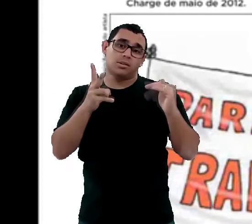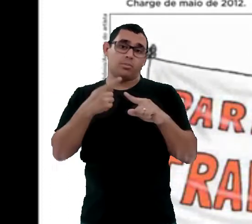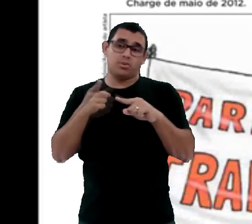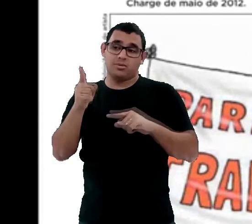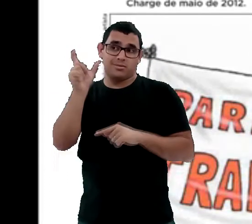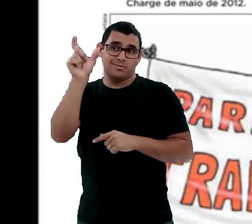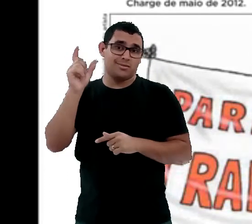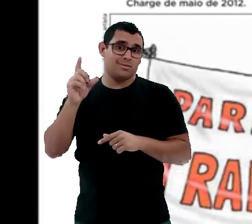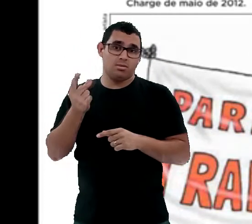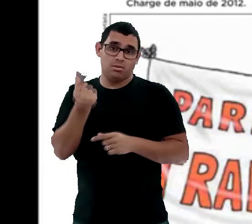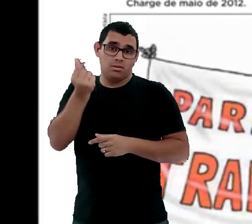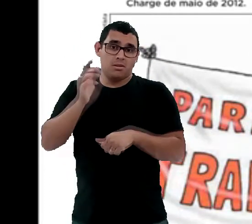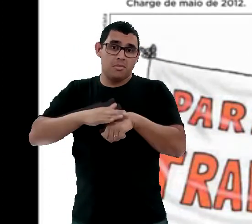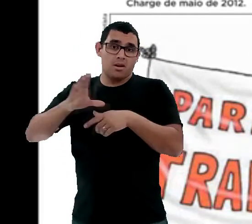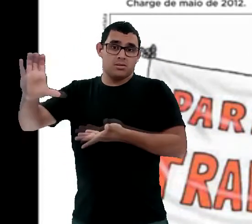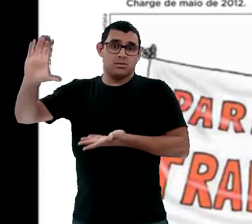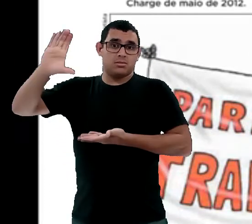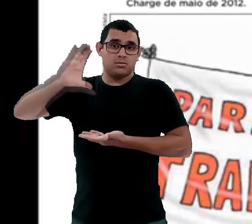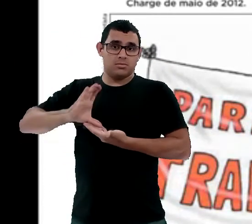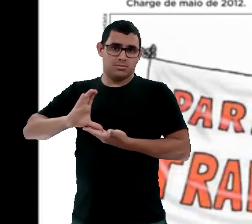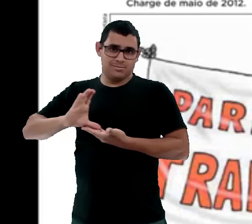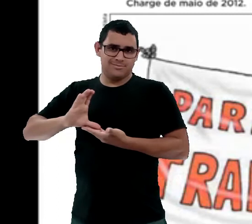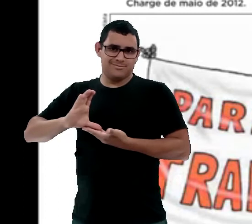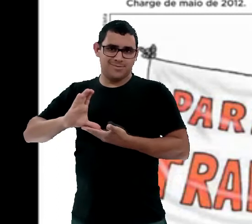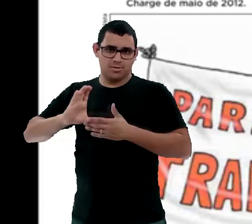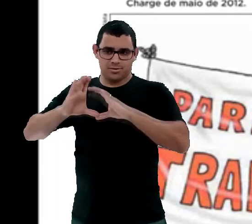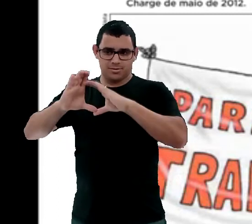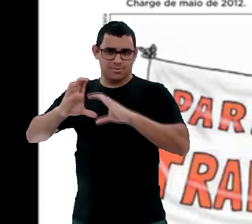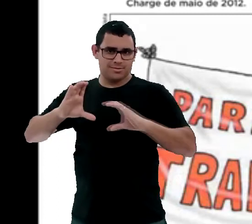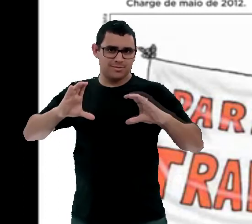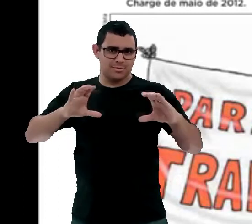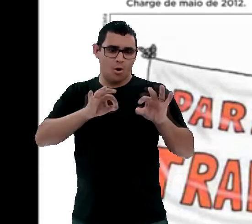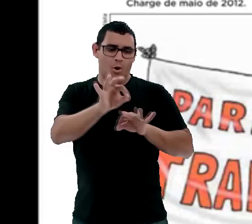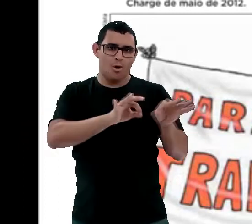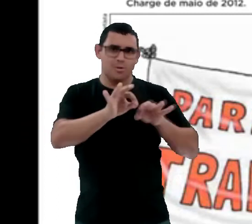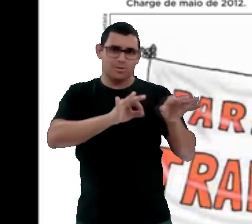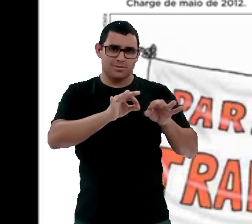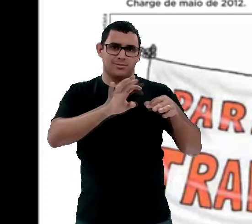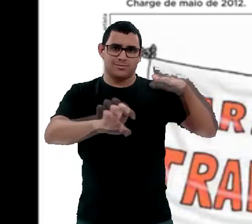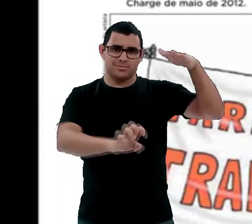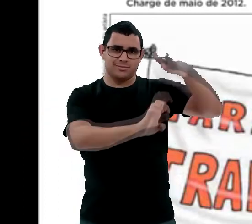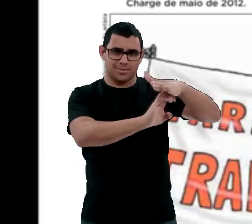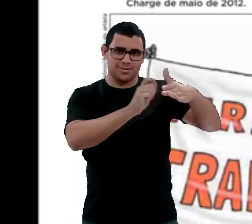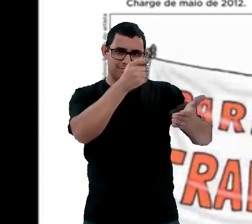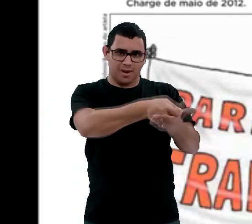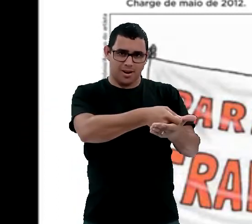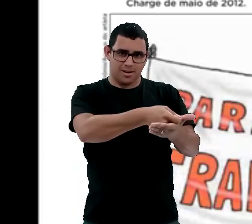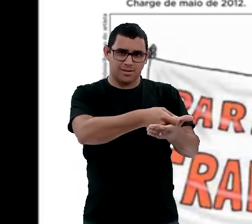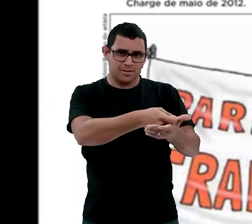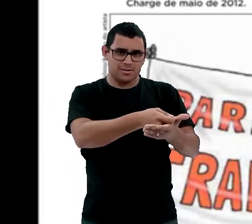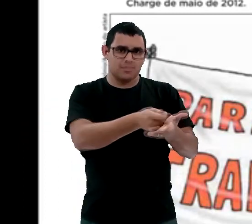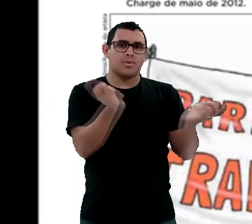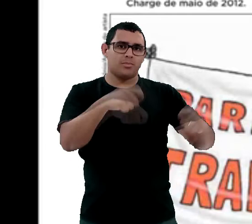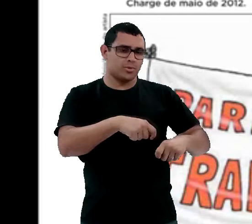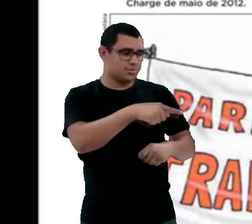como Weber pensa o trabalho, para ele não há algo geral em todas as sociedades. Cada sociedade tem sua particularidade de acordo com a